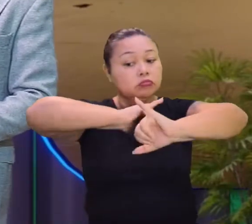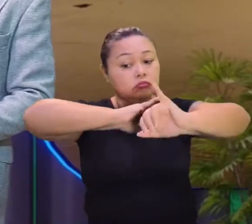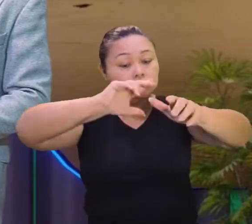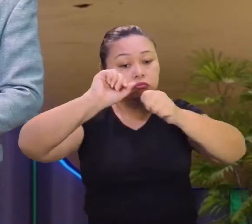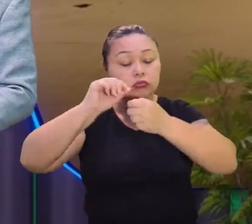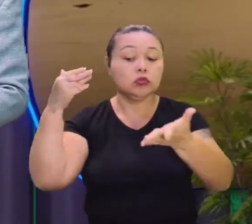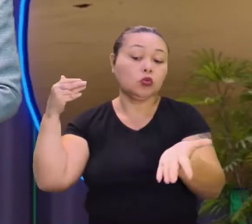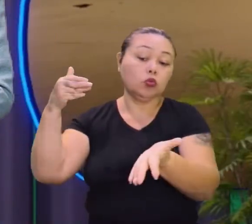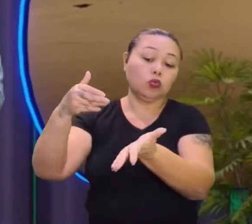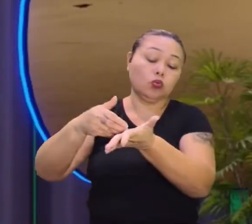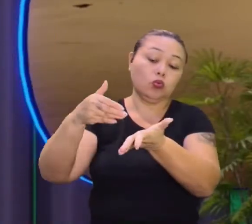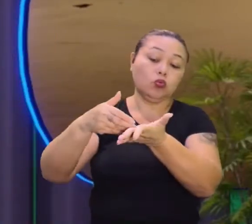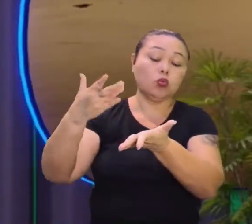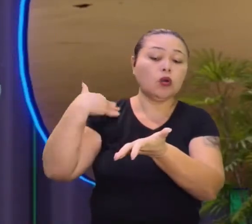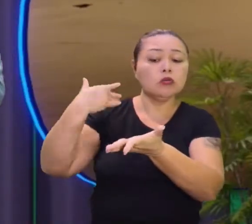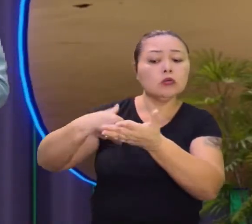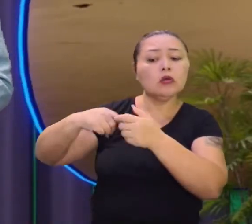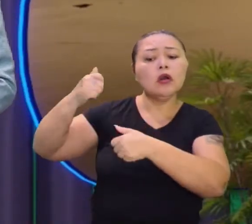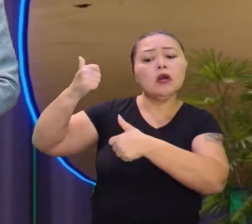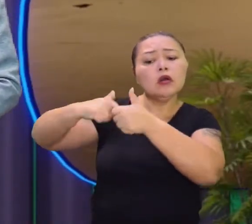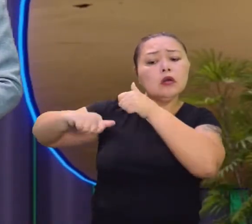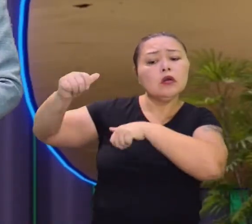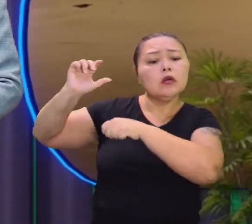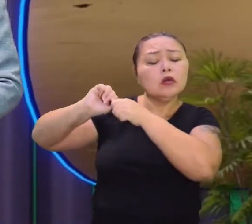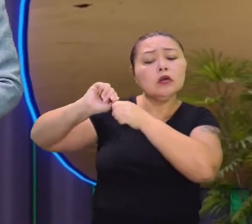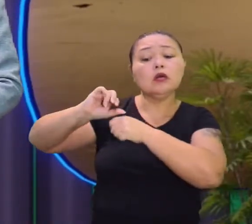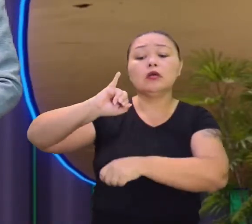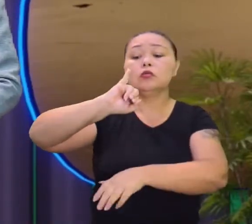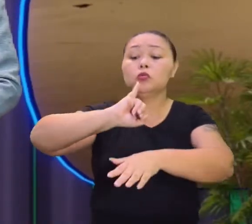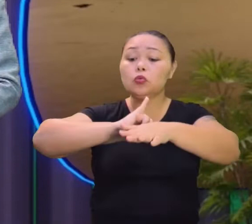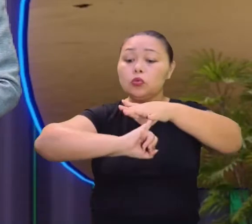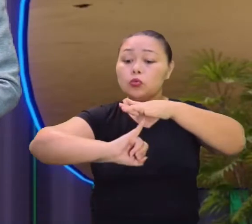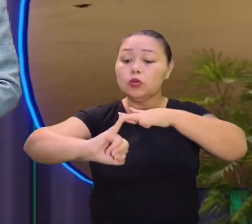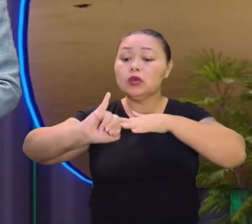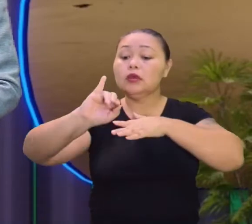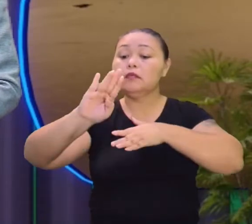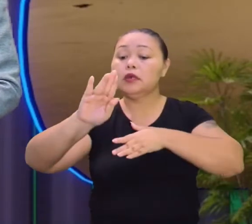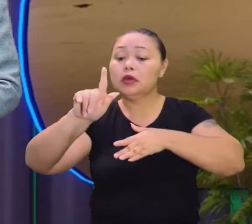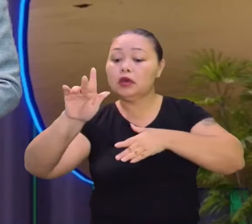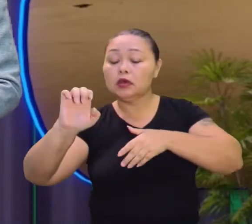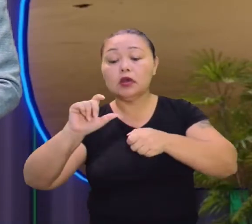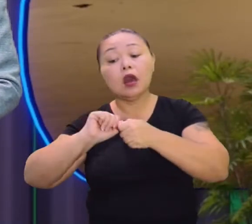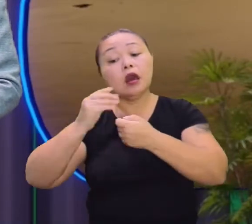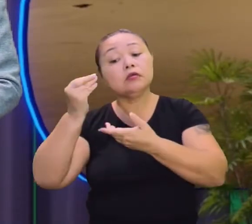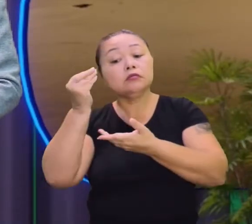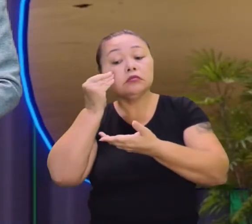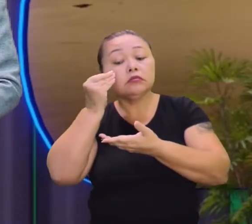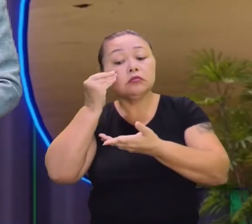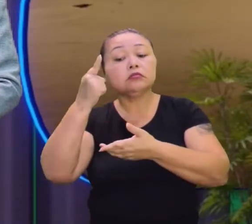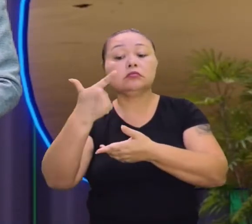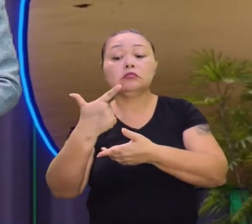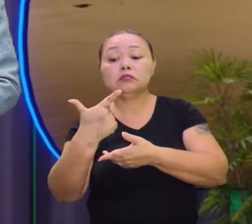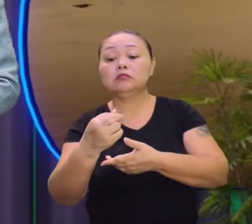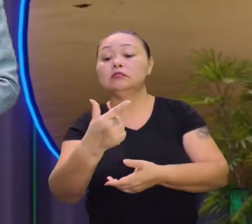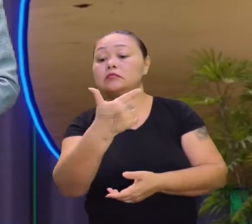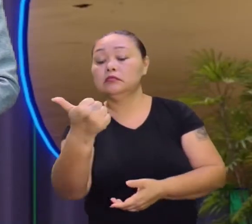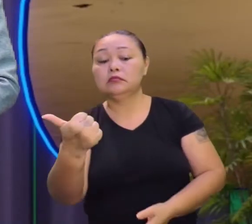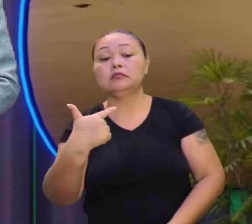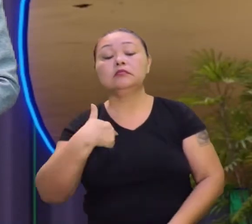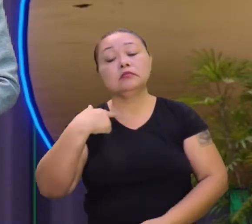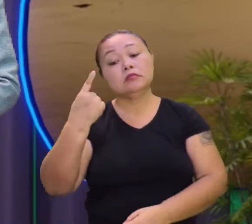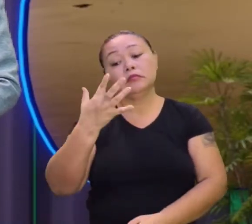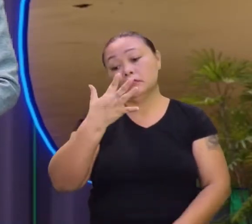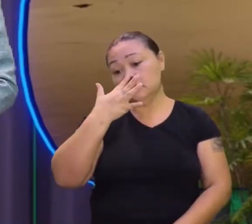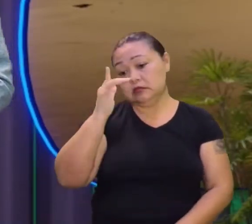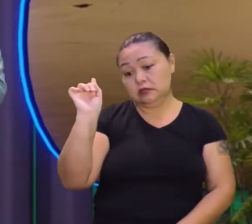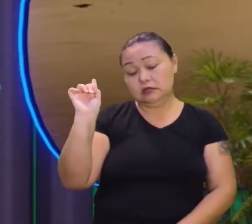que está falando do último censo é do último levantamento do IBGE, que era uma prévia do censo em 2021. A gente